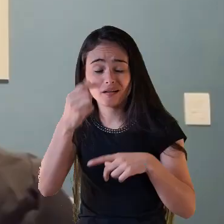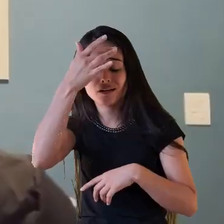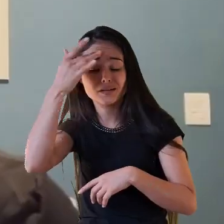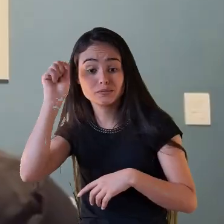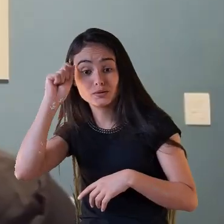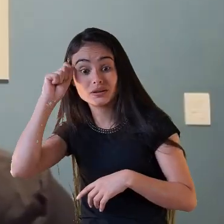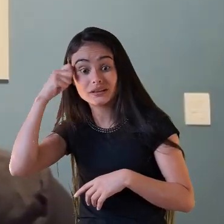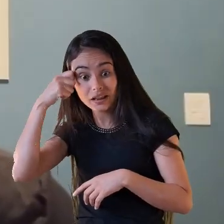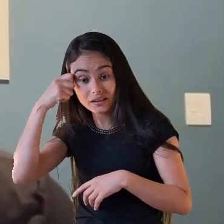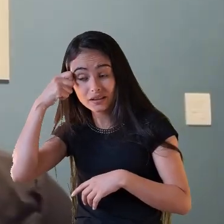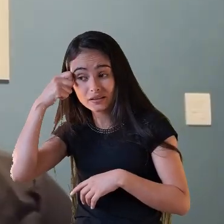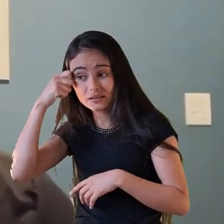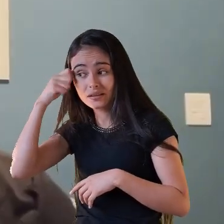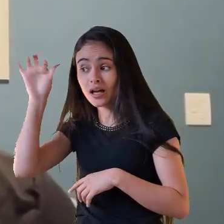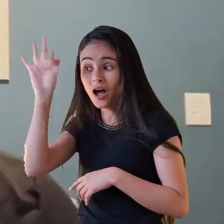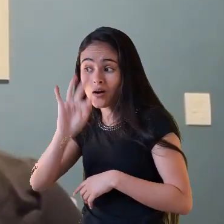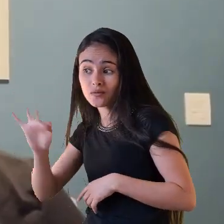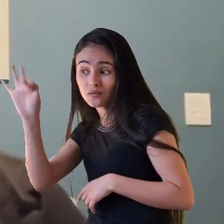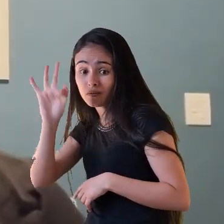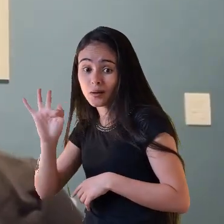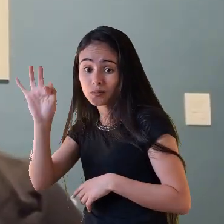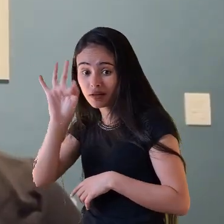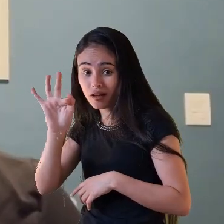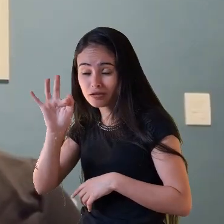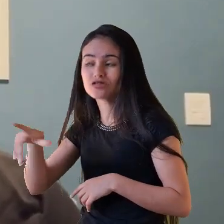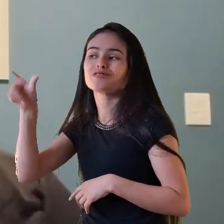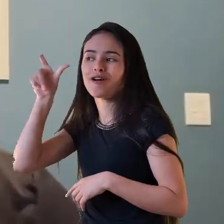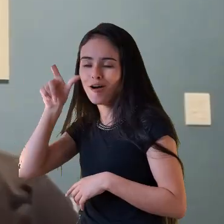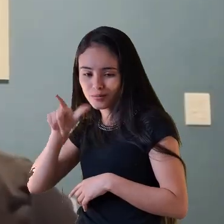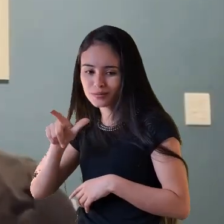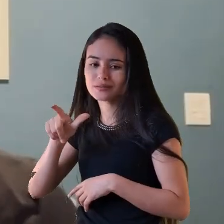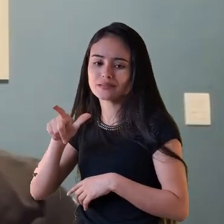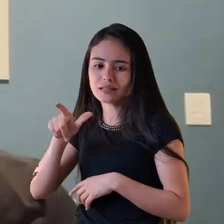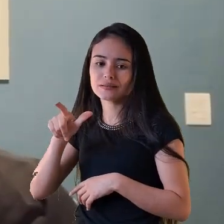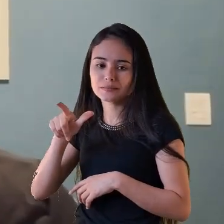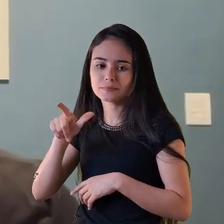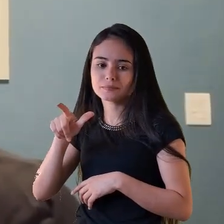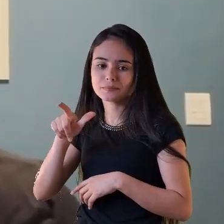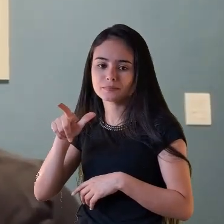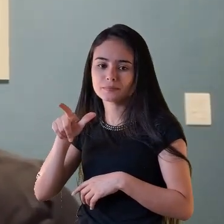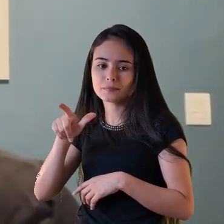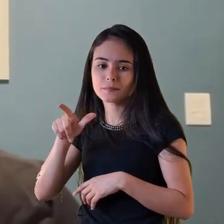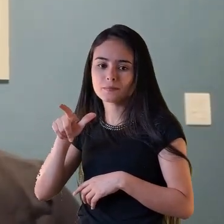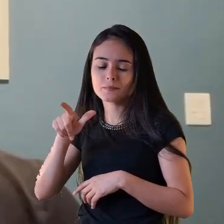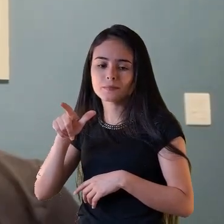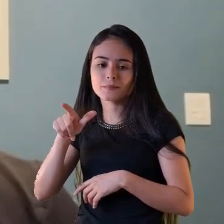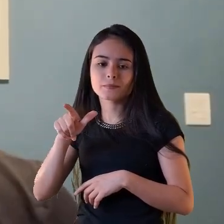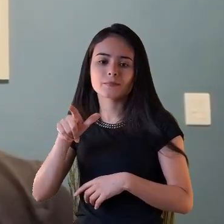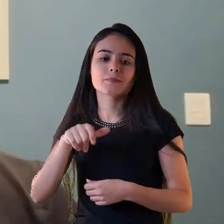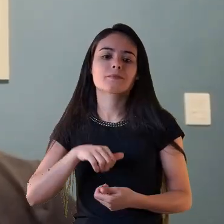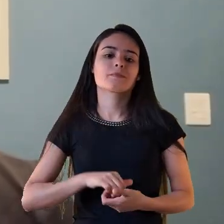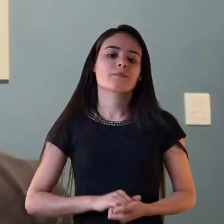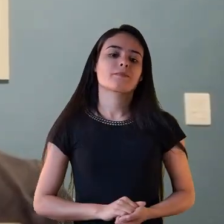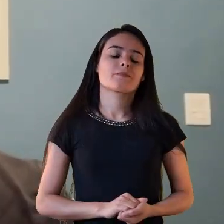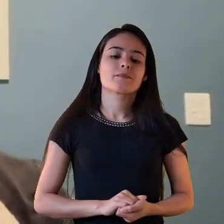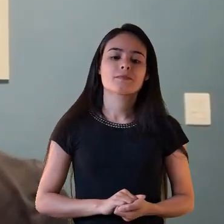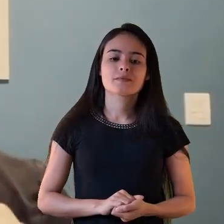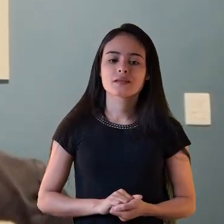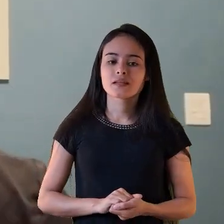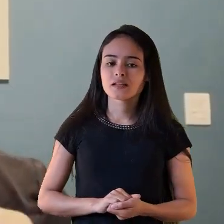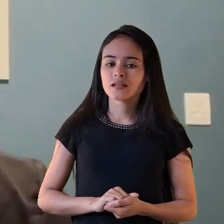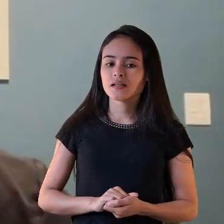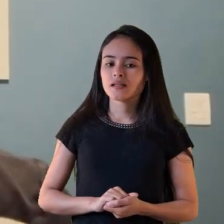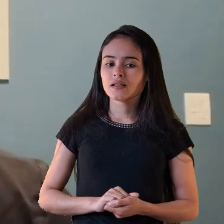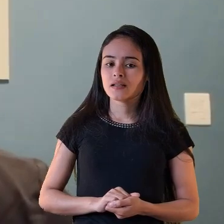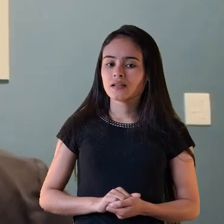para pessoas indígenas, nós temos cotas para pessoas com deficiência, para pessoas negras, para pessoas quilombolas, e nós temos cotas para